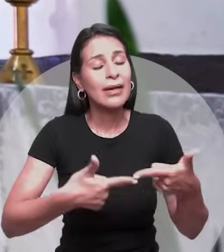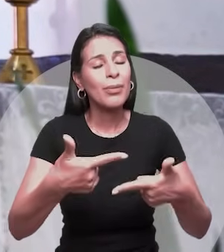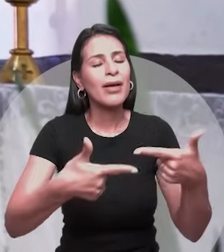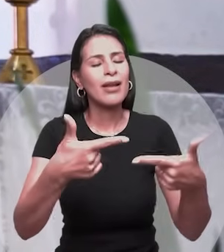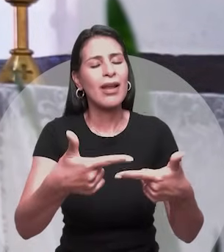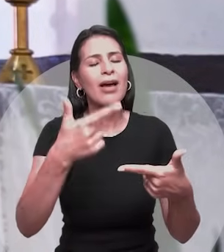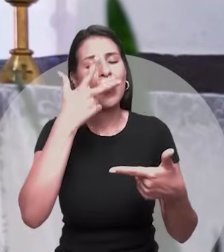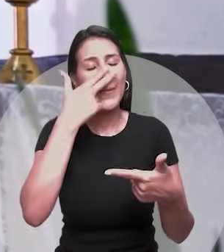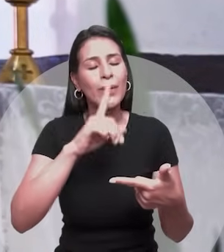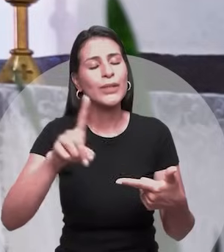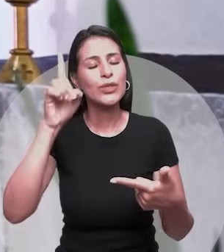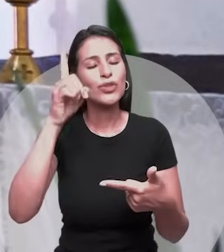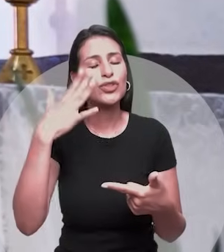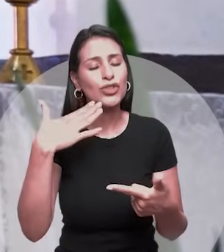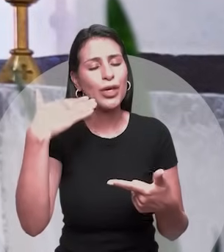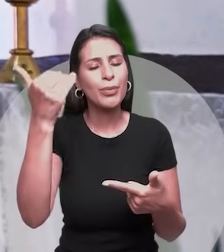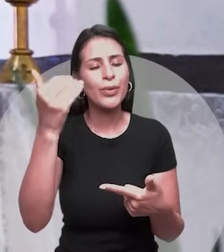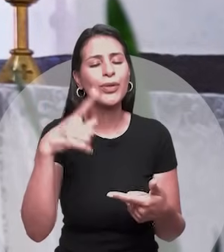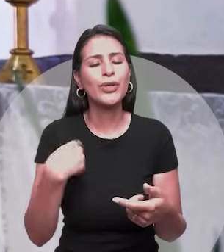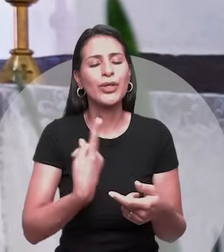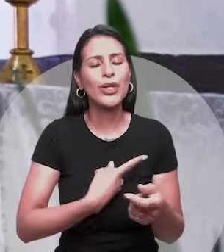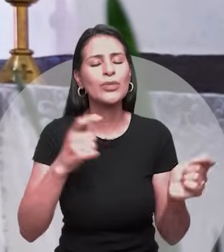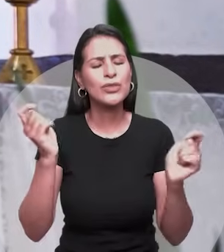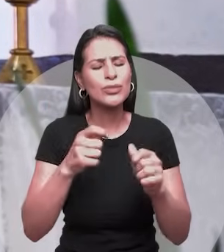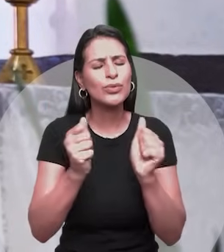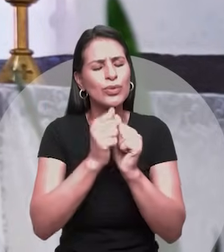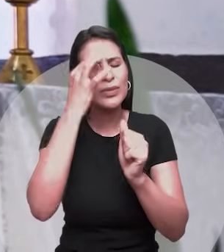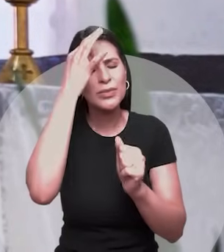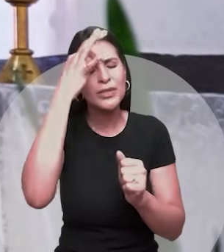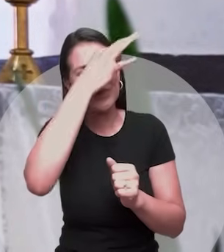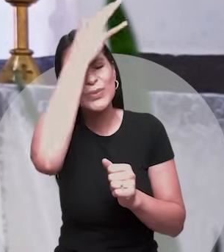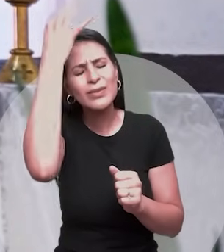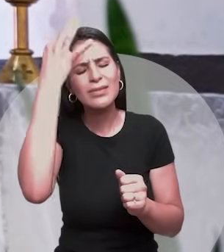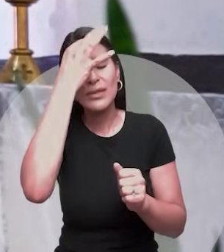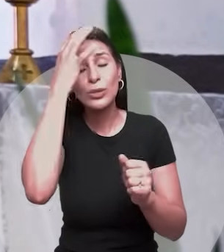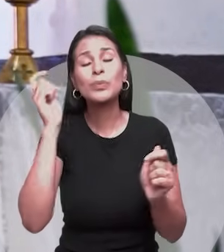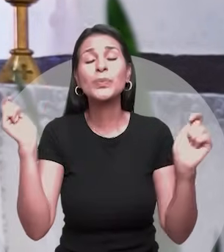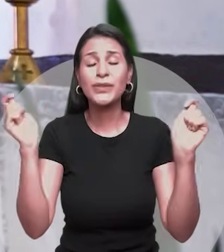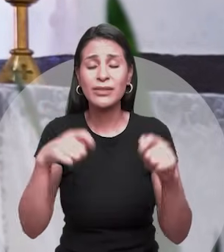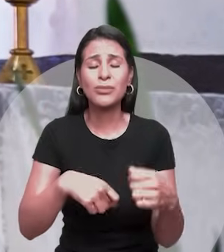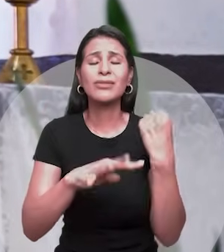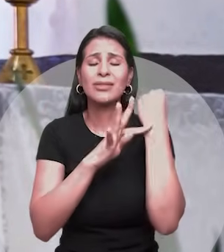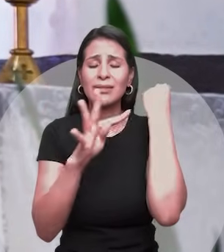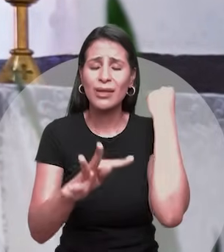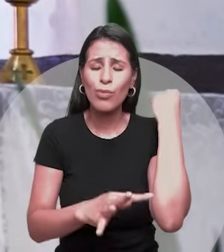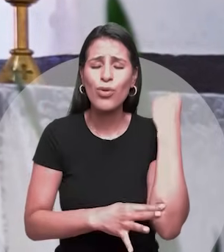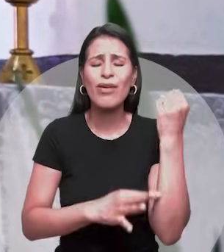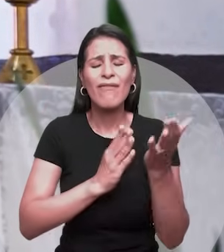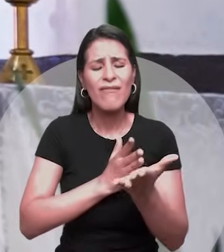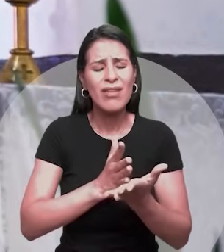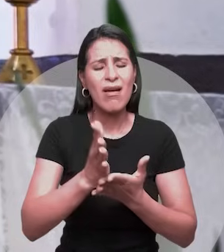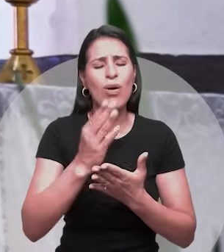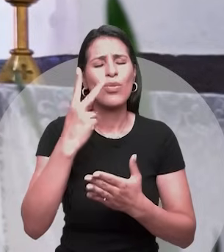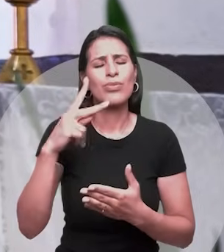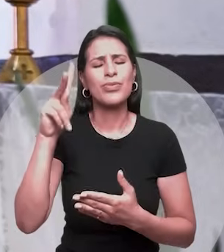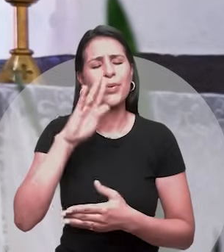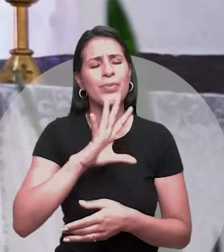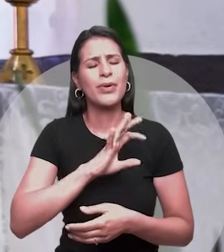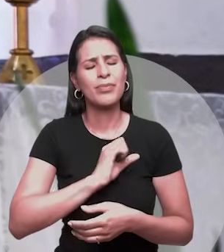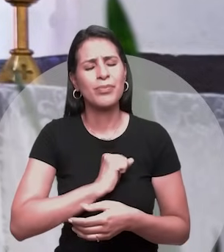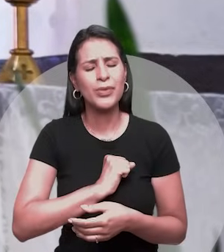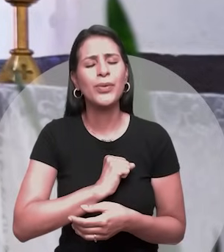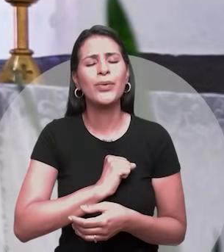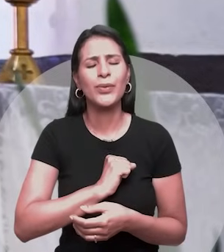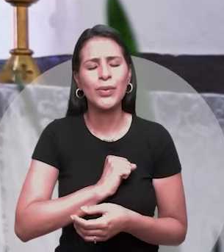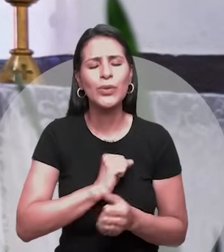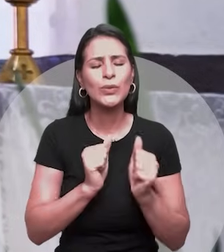chamou. Que, inspirados pelo agir do Teu Santo Espírito, possamos ser testemunhas fiéis do Teu amor revelado na pessoa